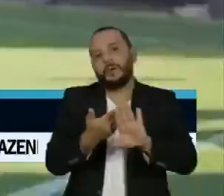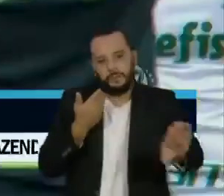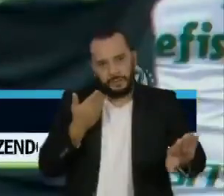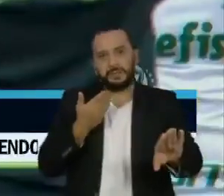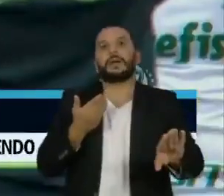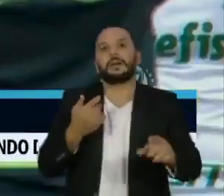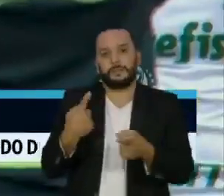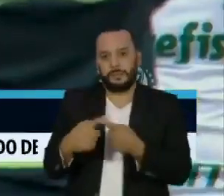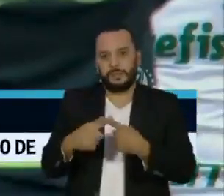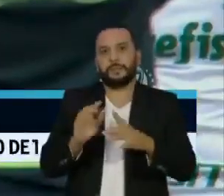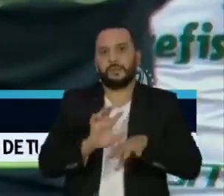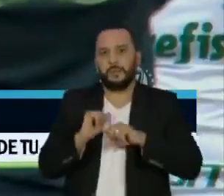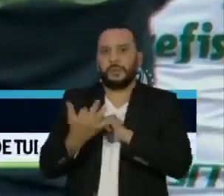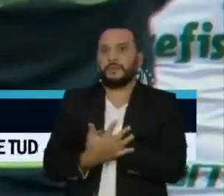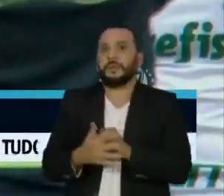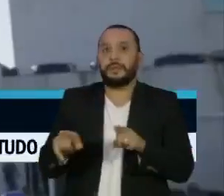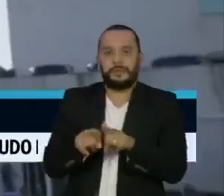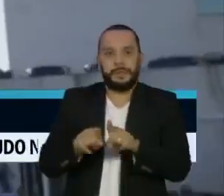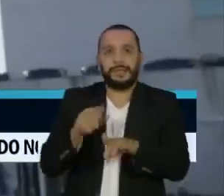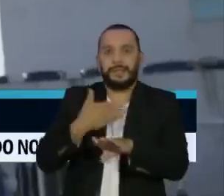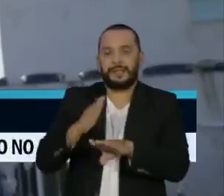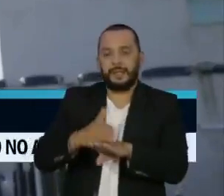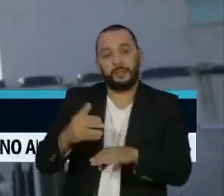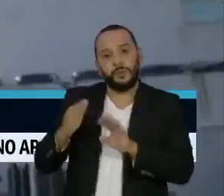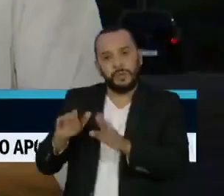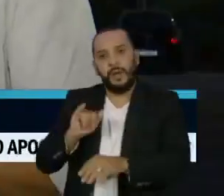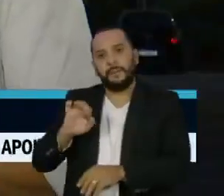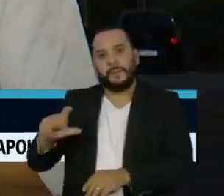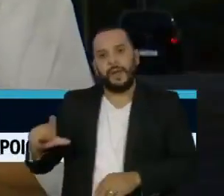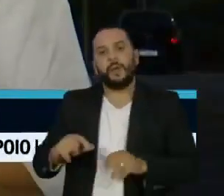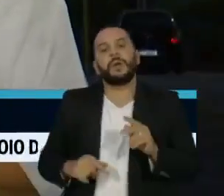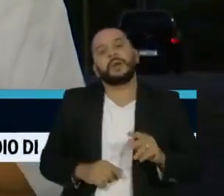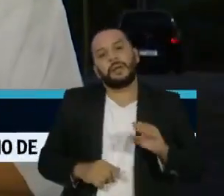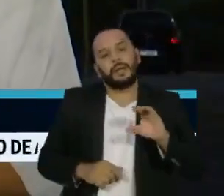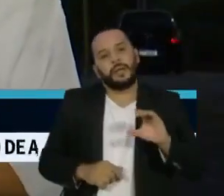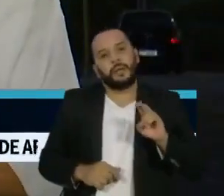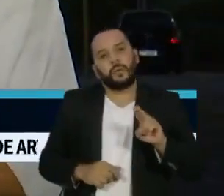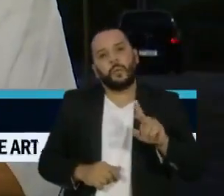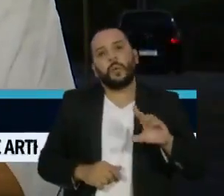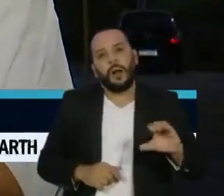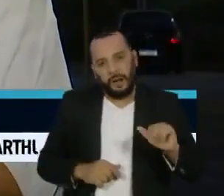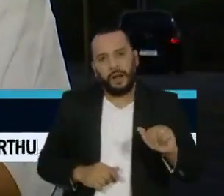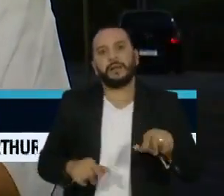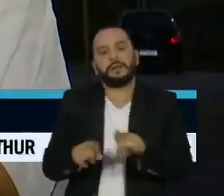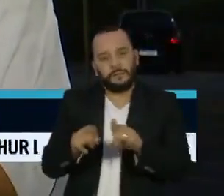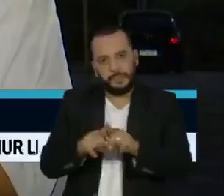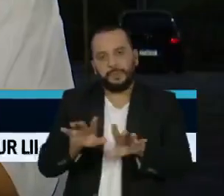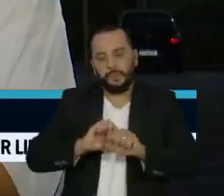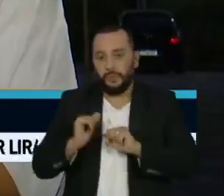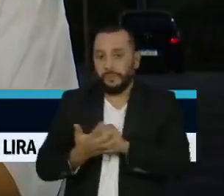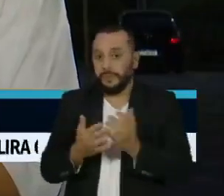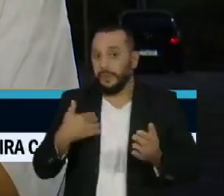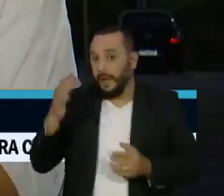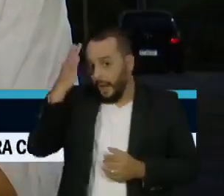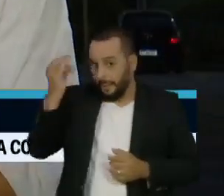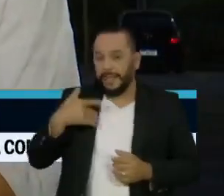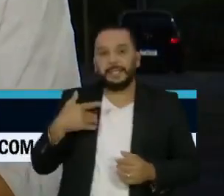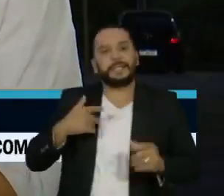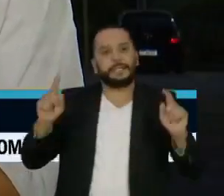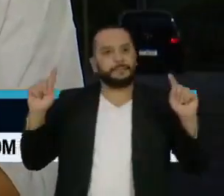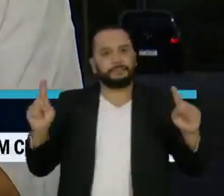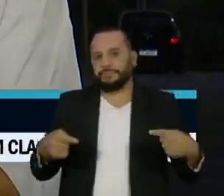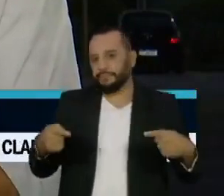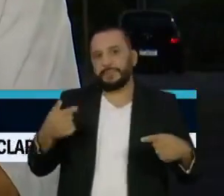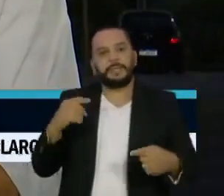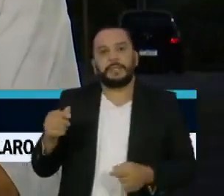da doença. Nem os técnicos Abel Ferreira e Cuca escaparam. O coronavírus não vai prejudicar a decisão de amanhã. Nenhum dos times terá desfalques